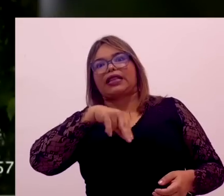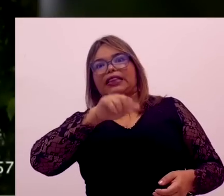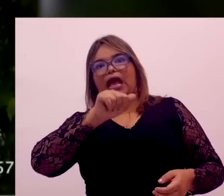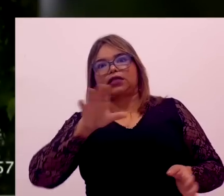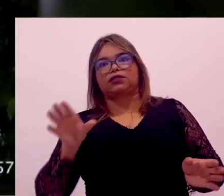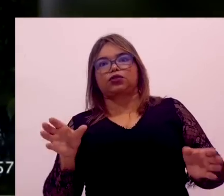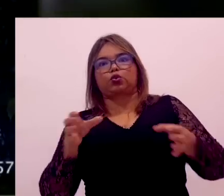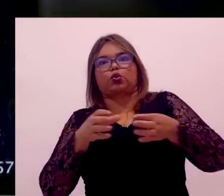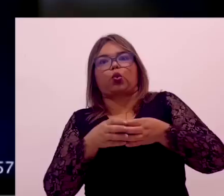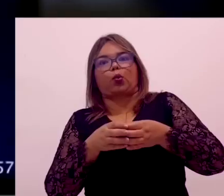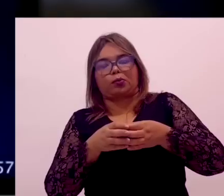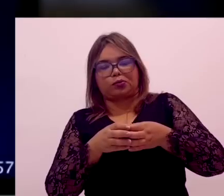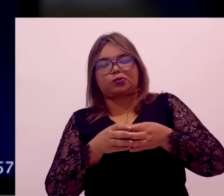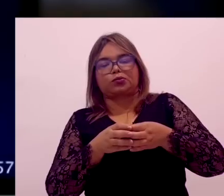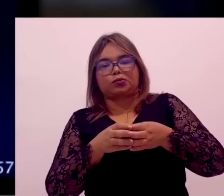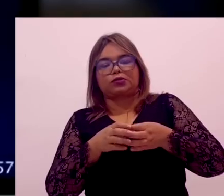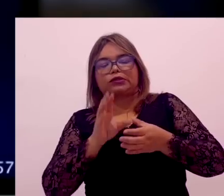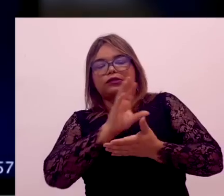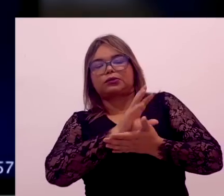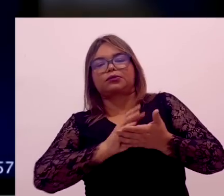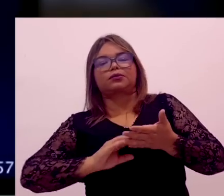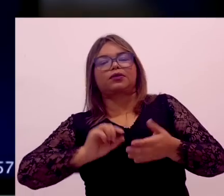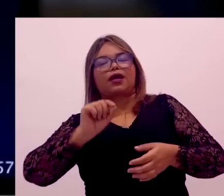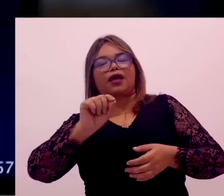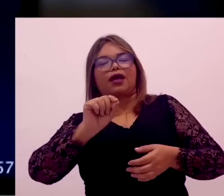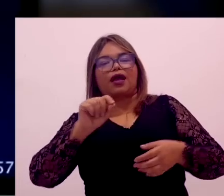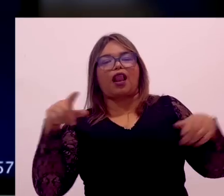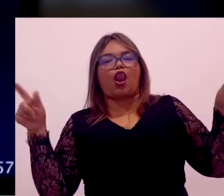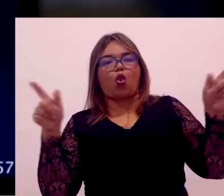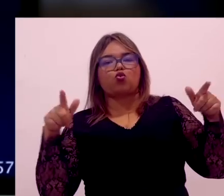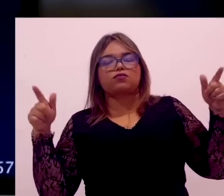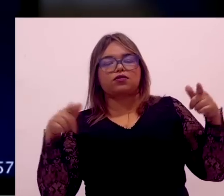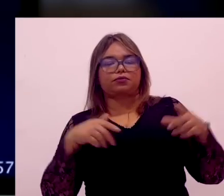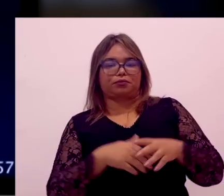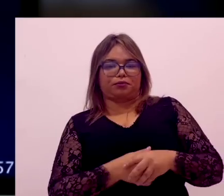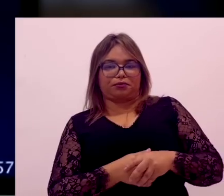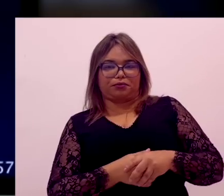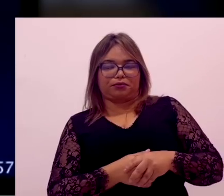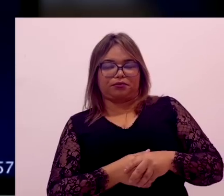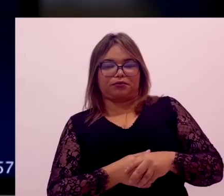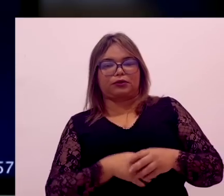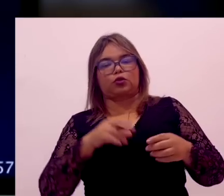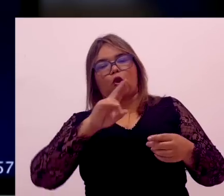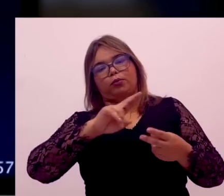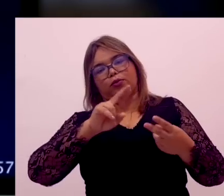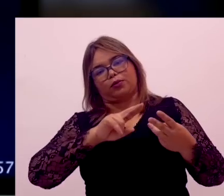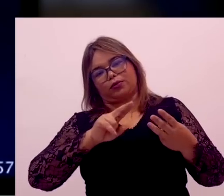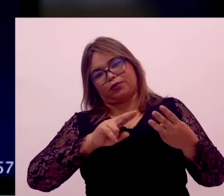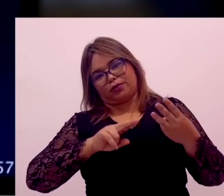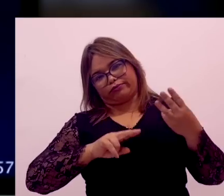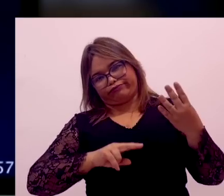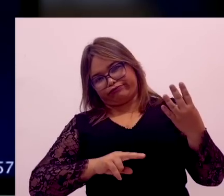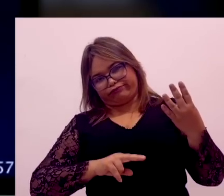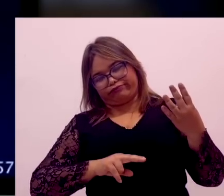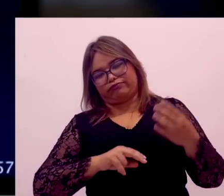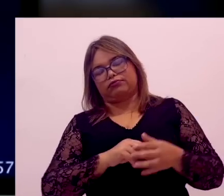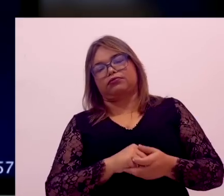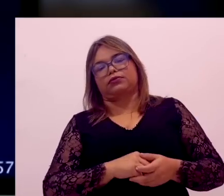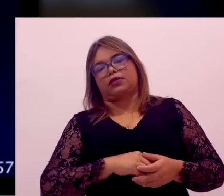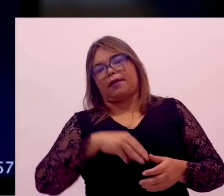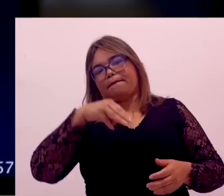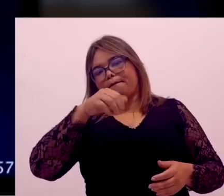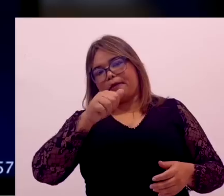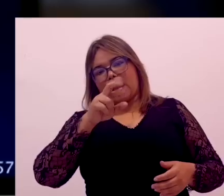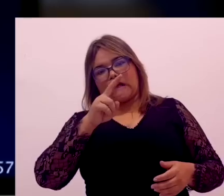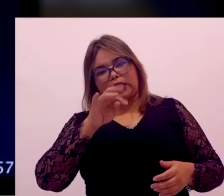Jacob Boehme, Swedenborg, São Martinho e outros, tudo vem da Cabala, a